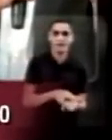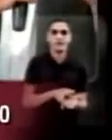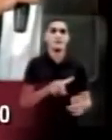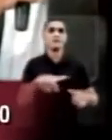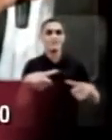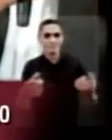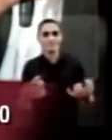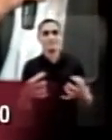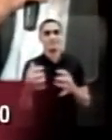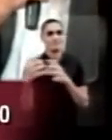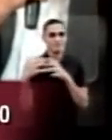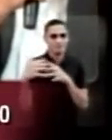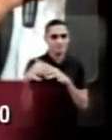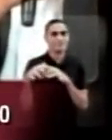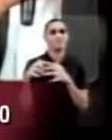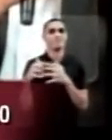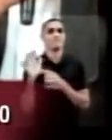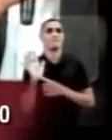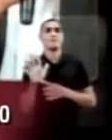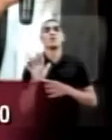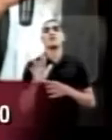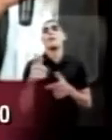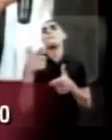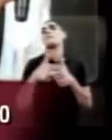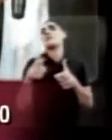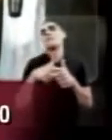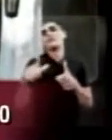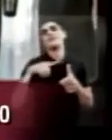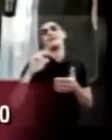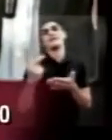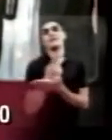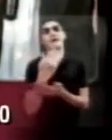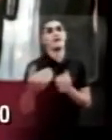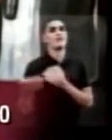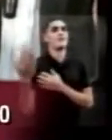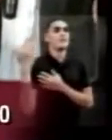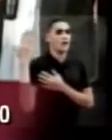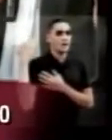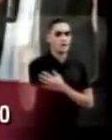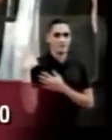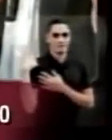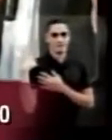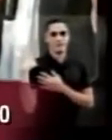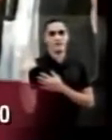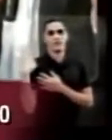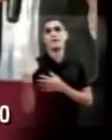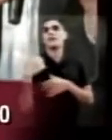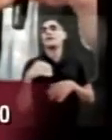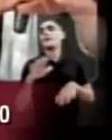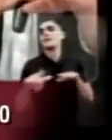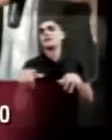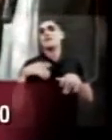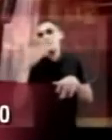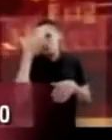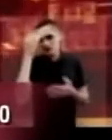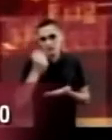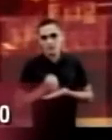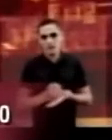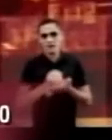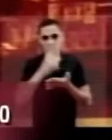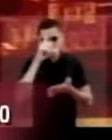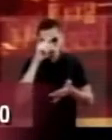um passado nosso. Tá? Paciente com 1 a 5 dias de internação é uma